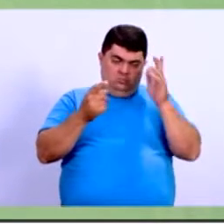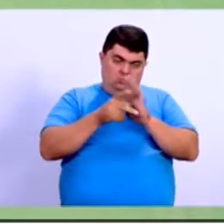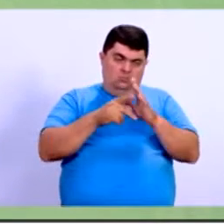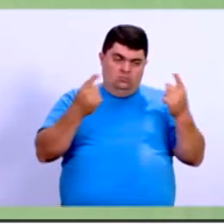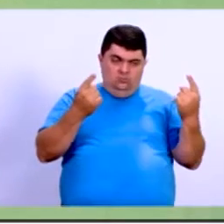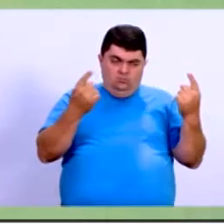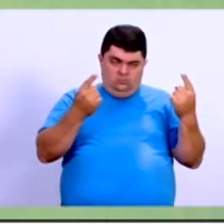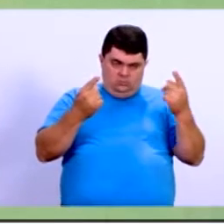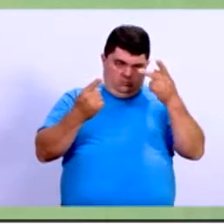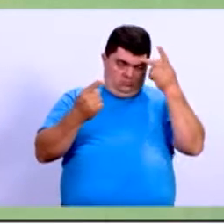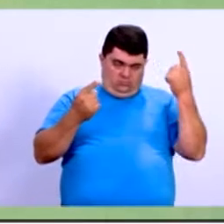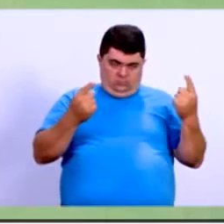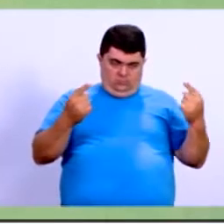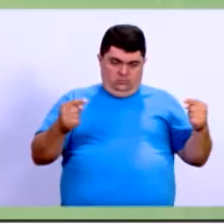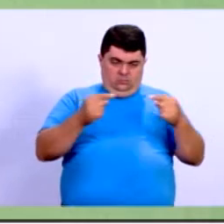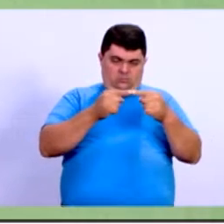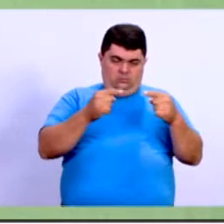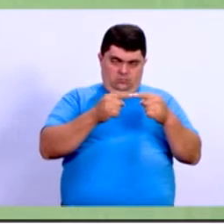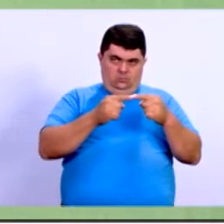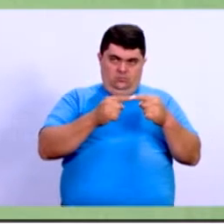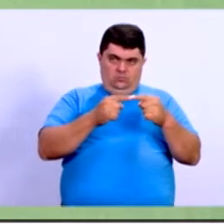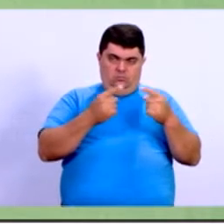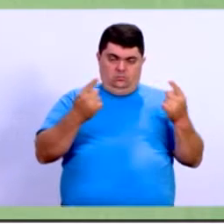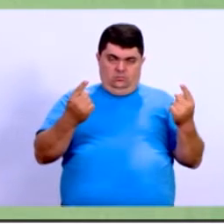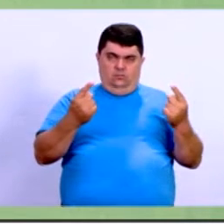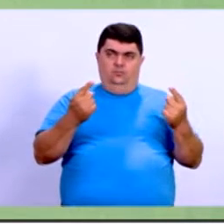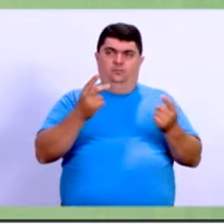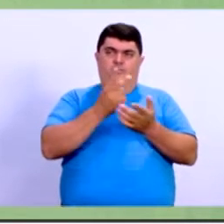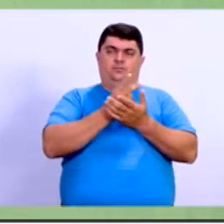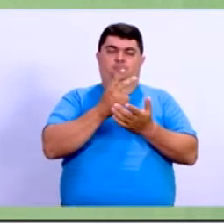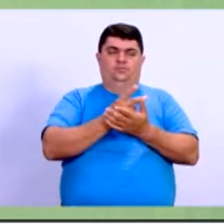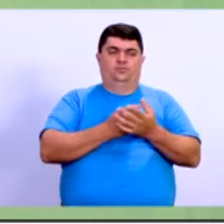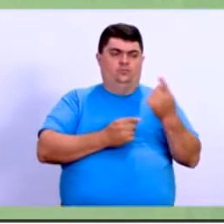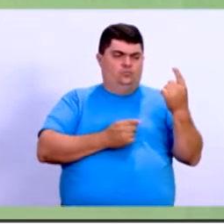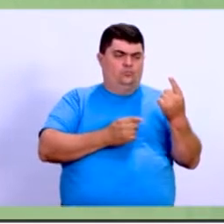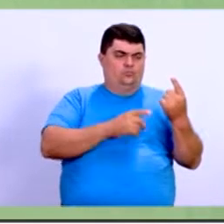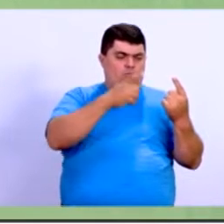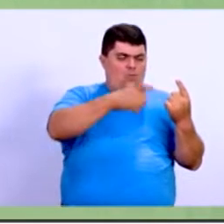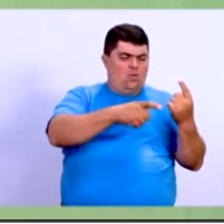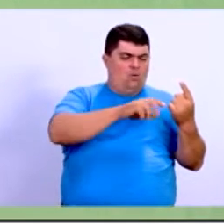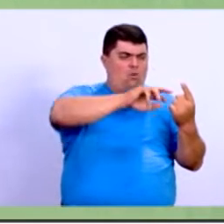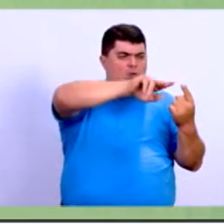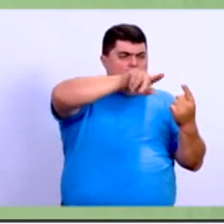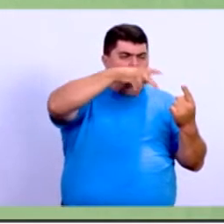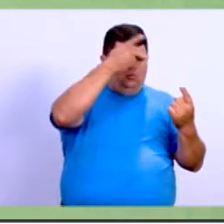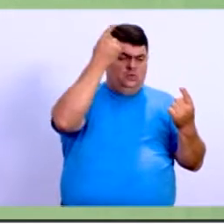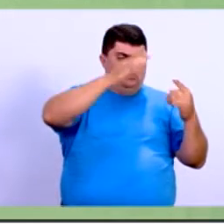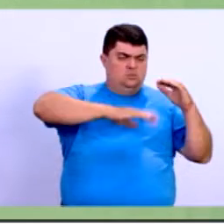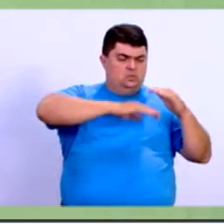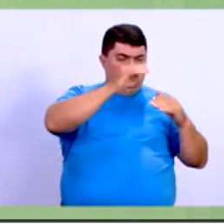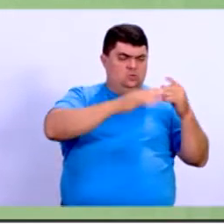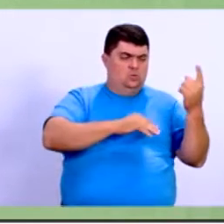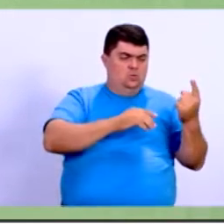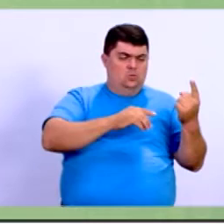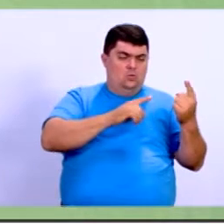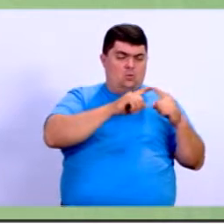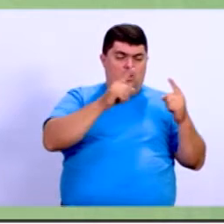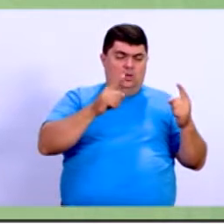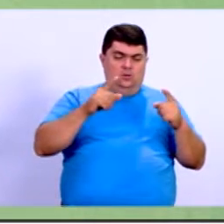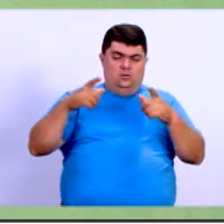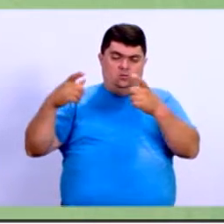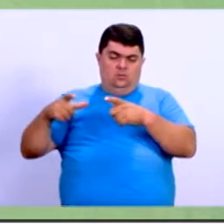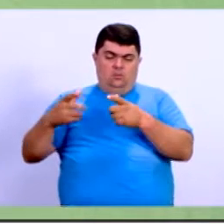funcionário. Cardinalidade, 1 para 1. Um departamento pode ter vários funcionários, um funcionário só pode estar em um